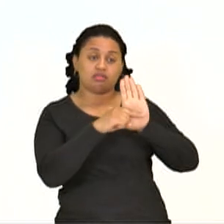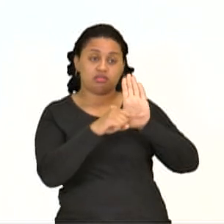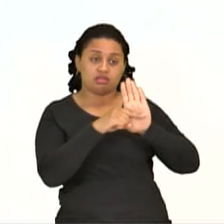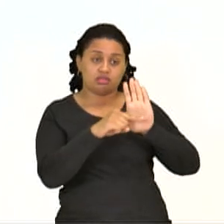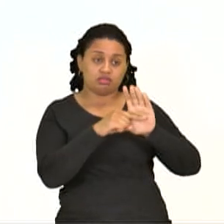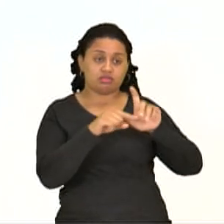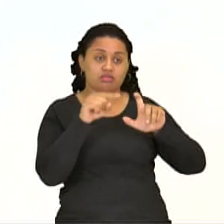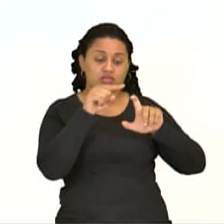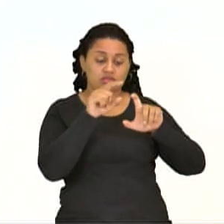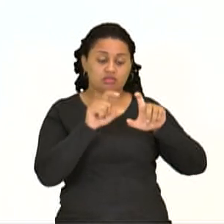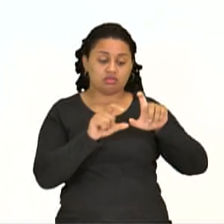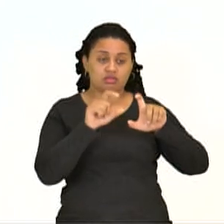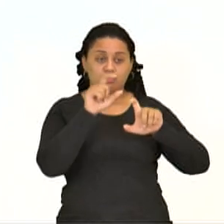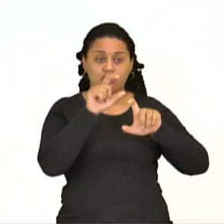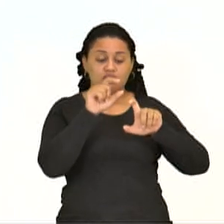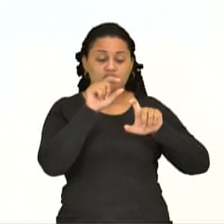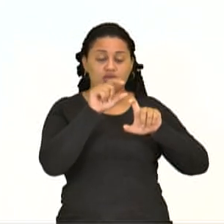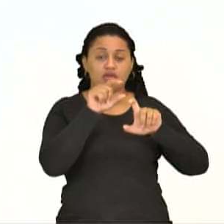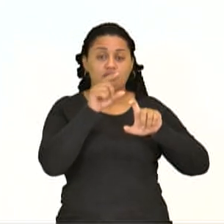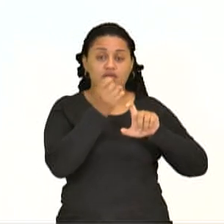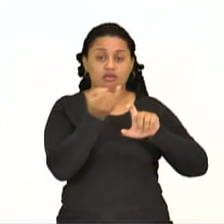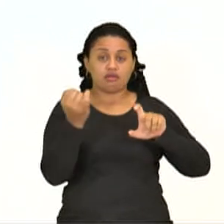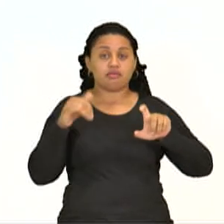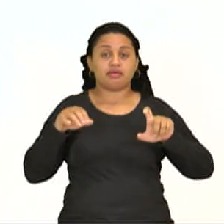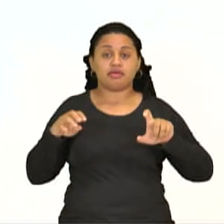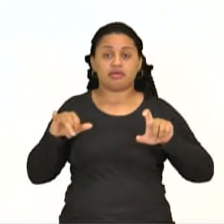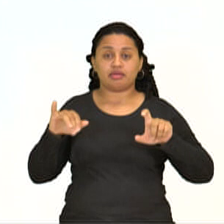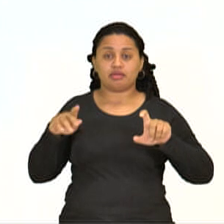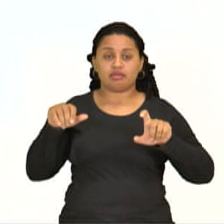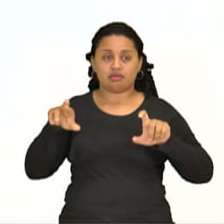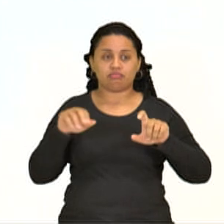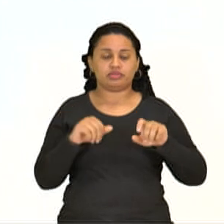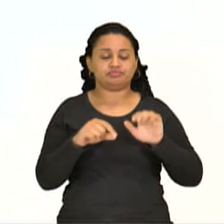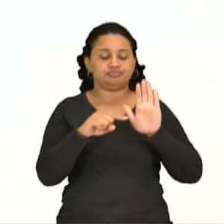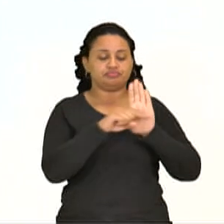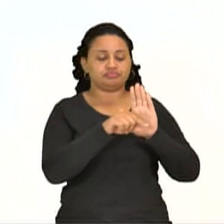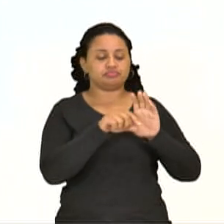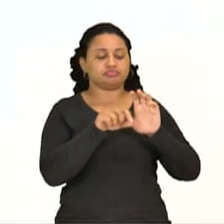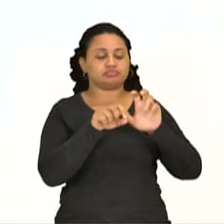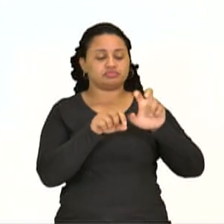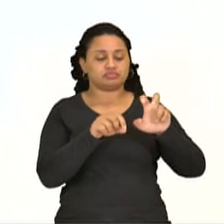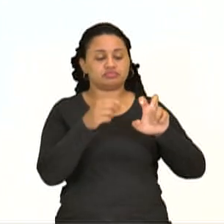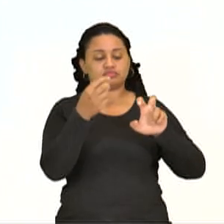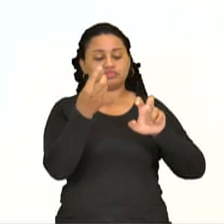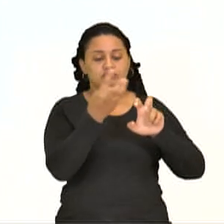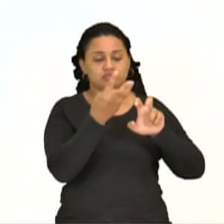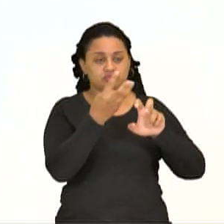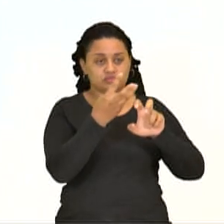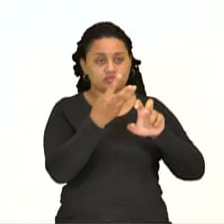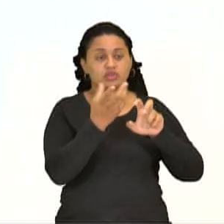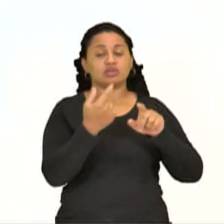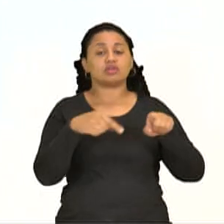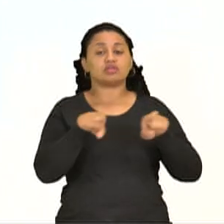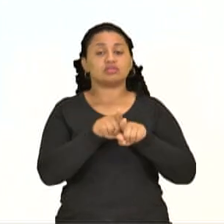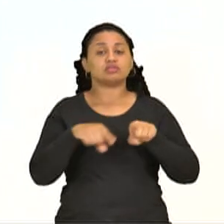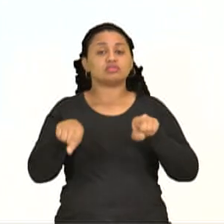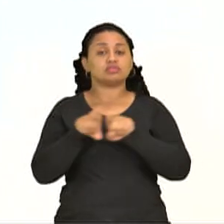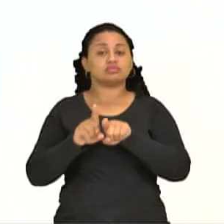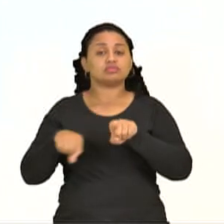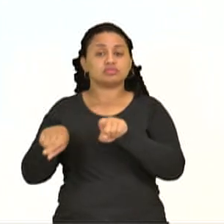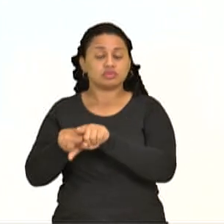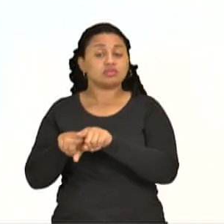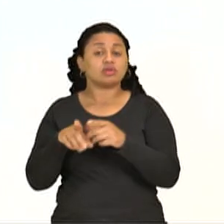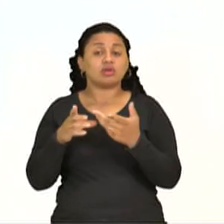o expoente é ímpar. Olha lá, menos 5 elevado ao cubo. Eu vou repetir quantas